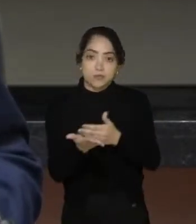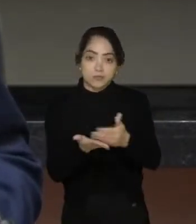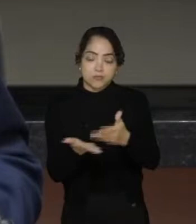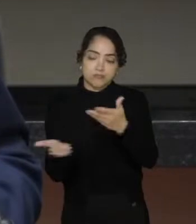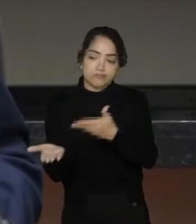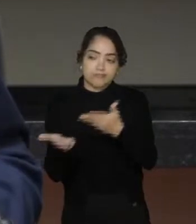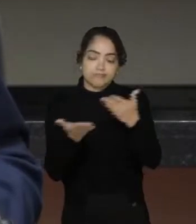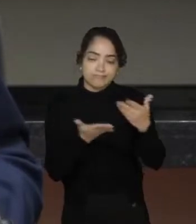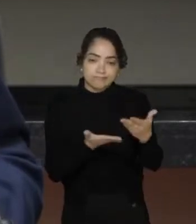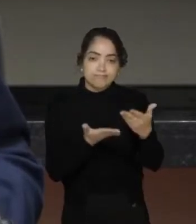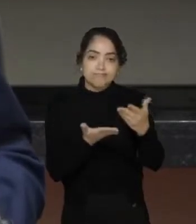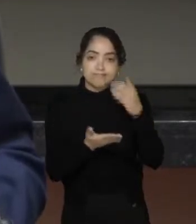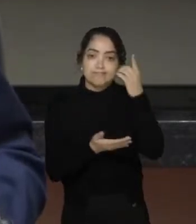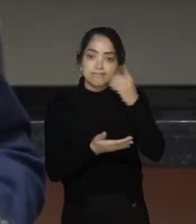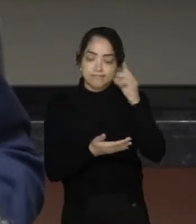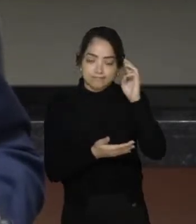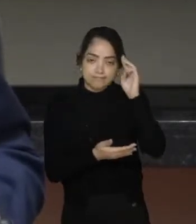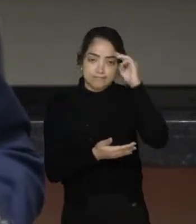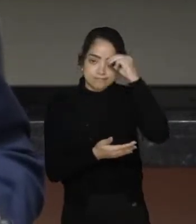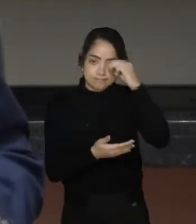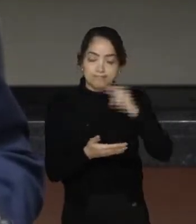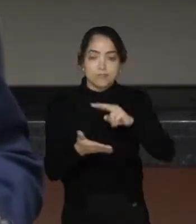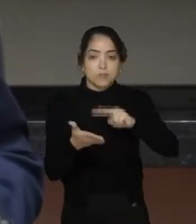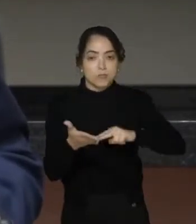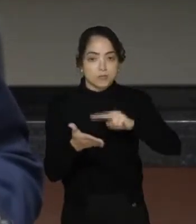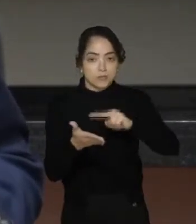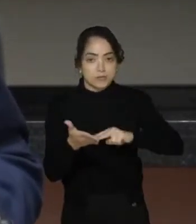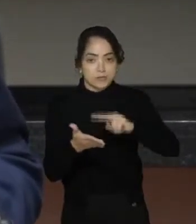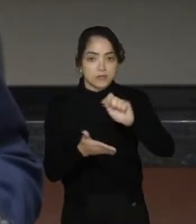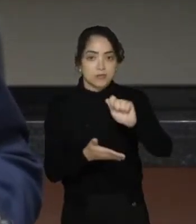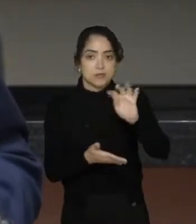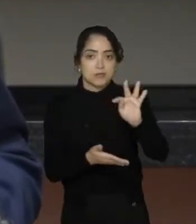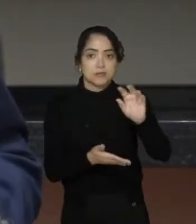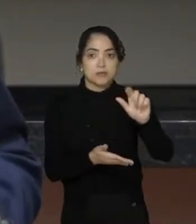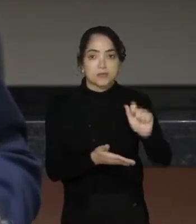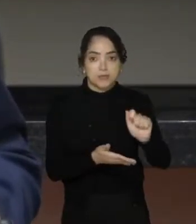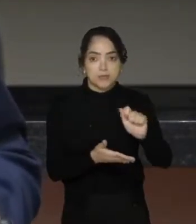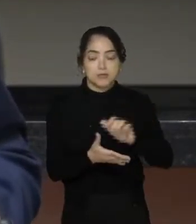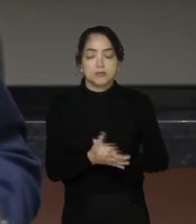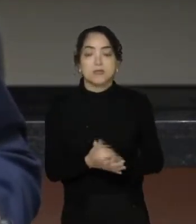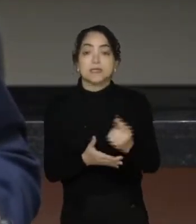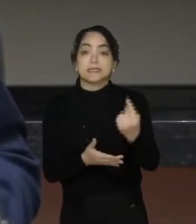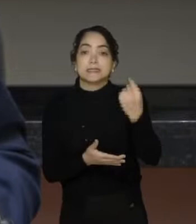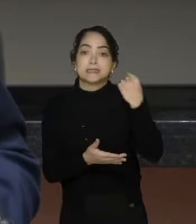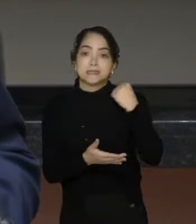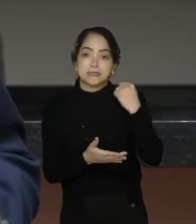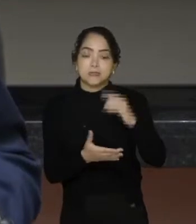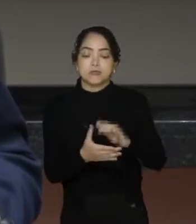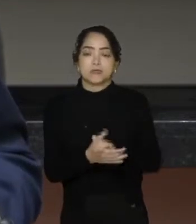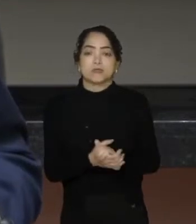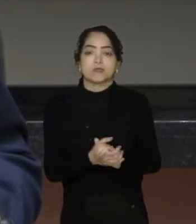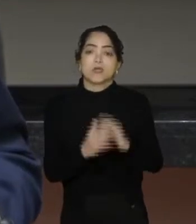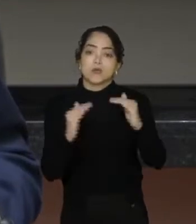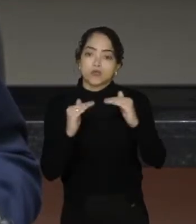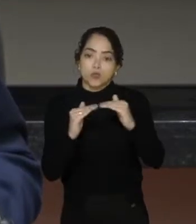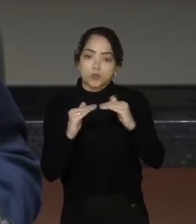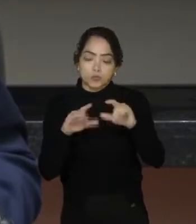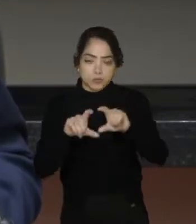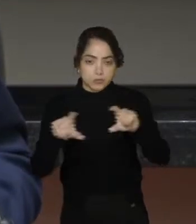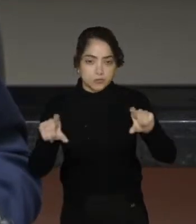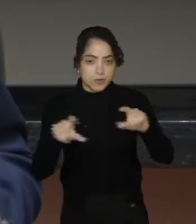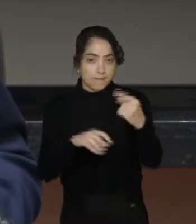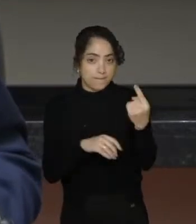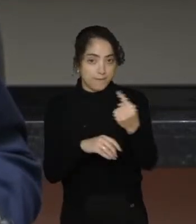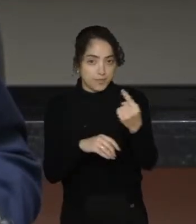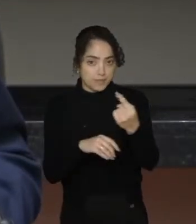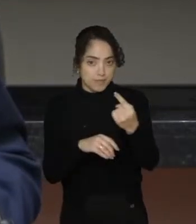deputado Jackson Castelli para, como secretário ad hoc, proceder à leitura das atas das sessões anteriores, que em consonância com o